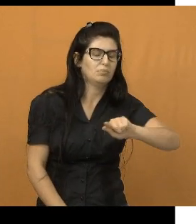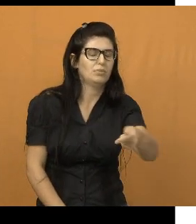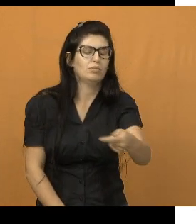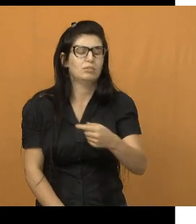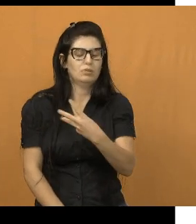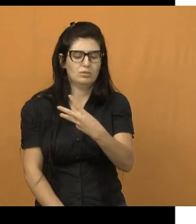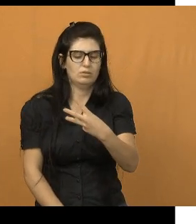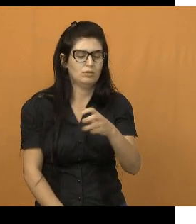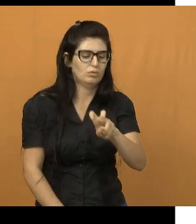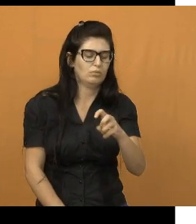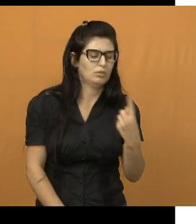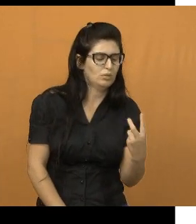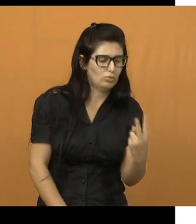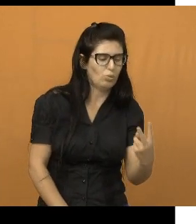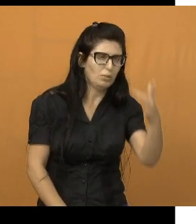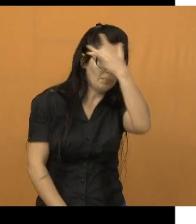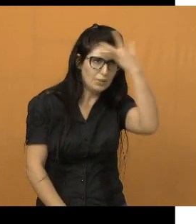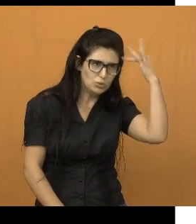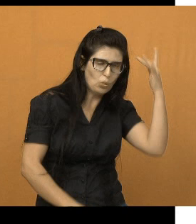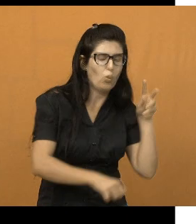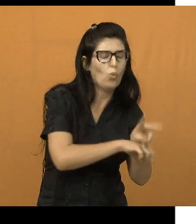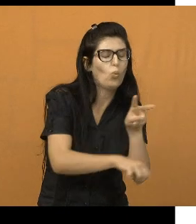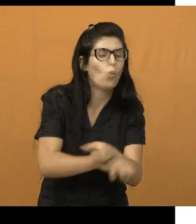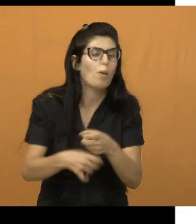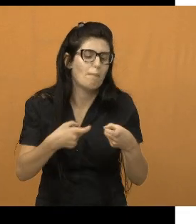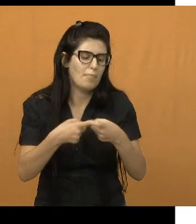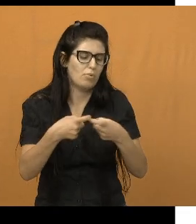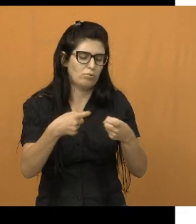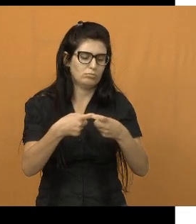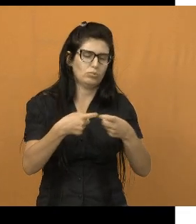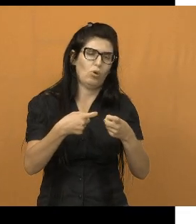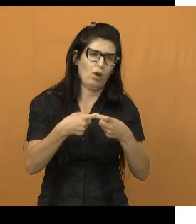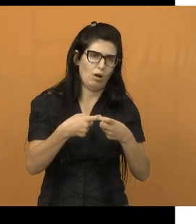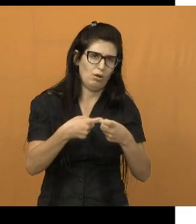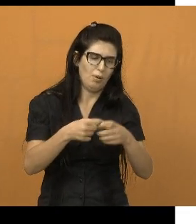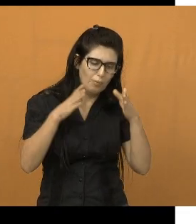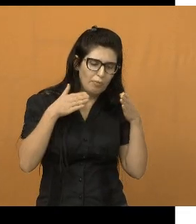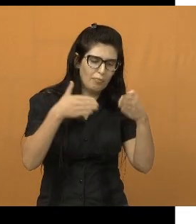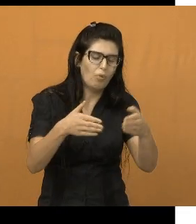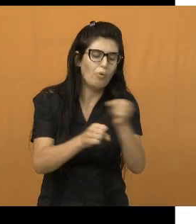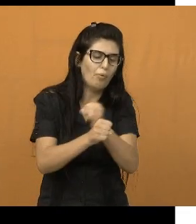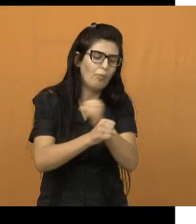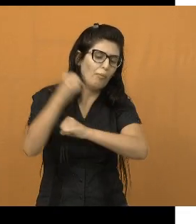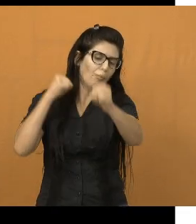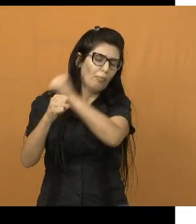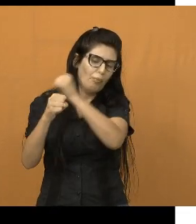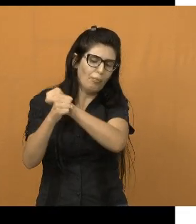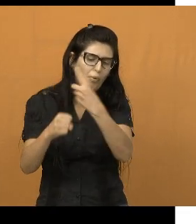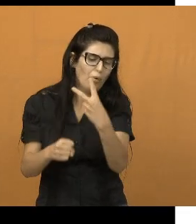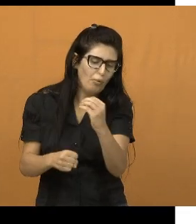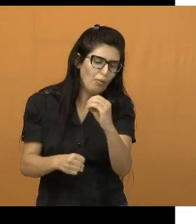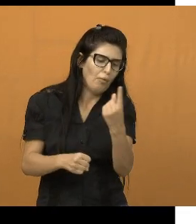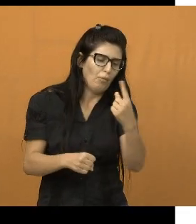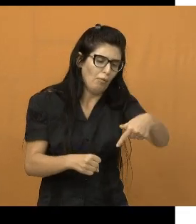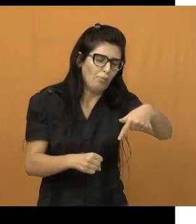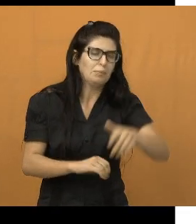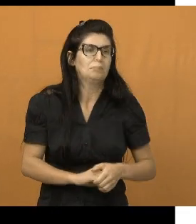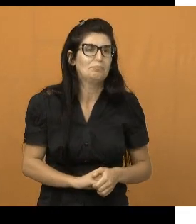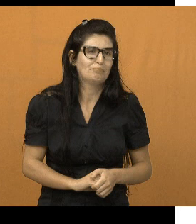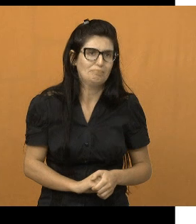633.352 atendimentos nos 3 níveis de atenção no ano de 2017.